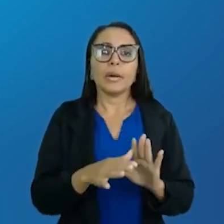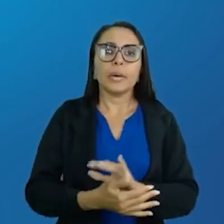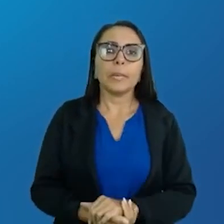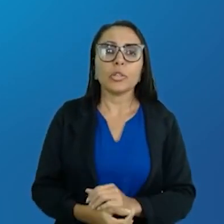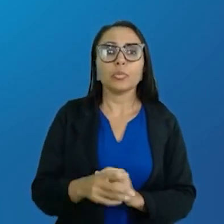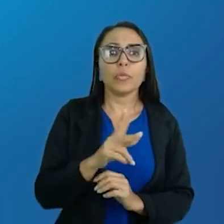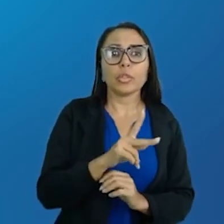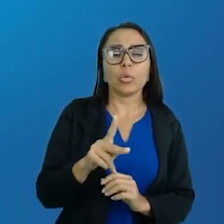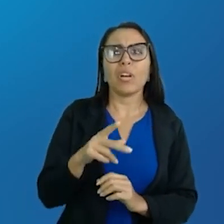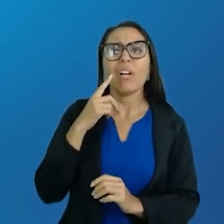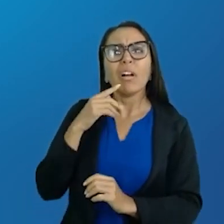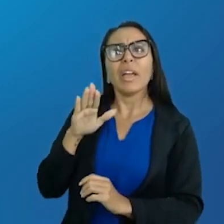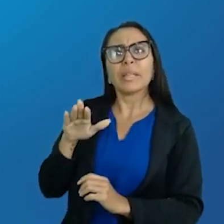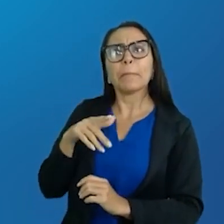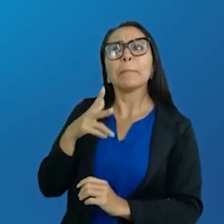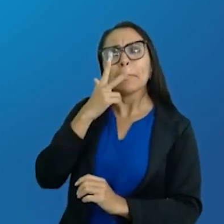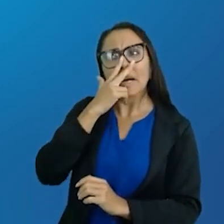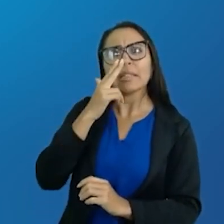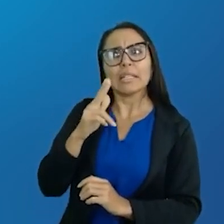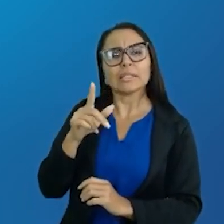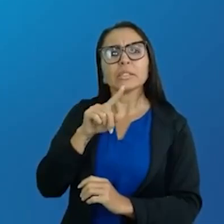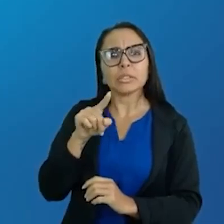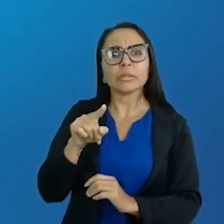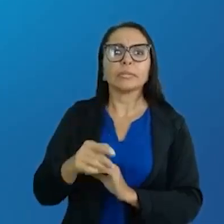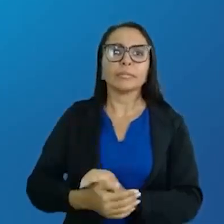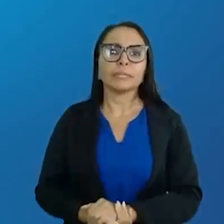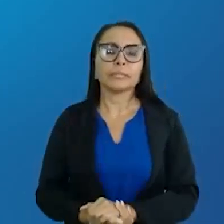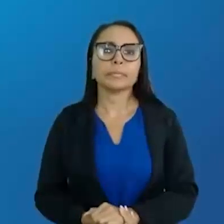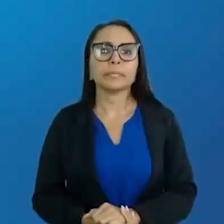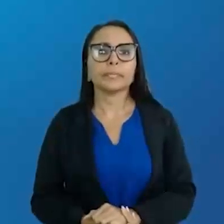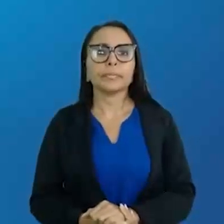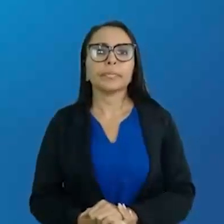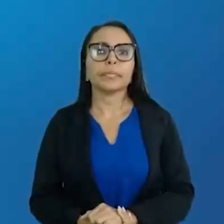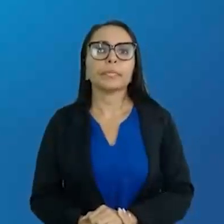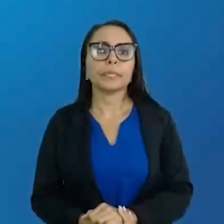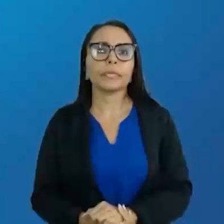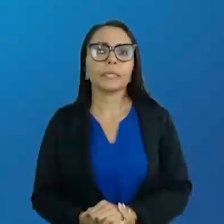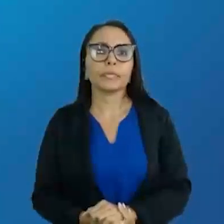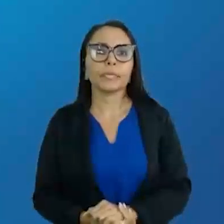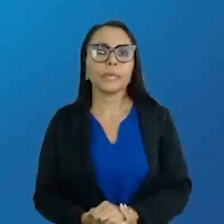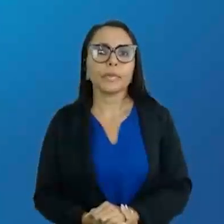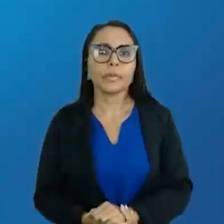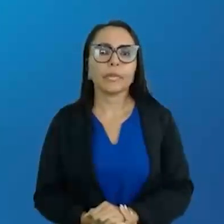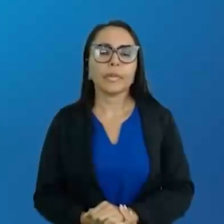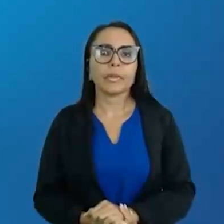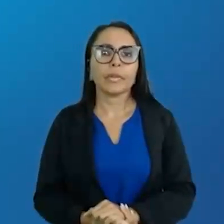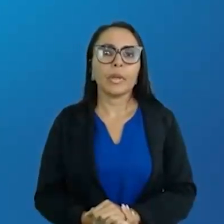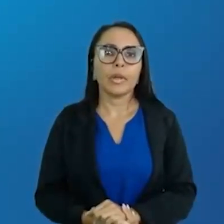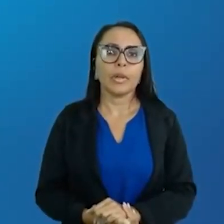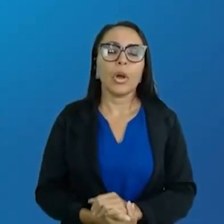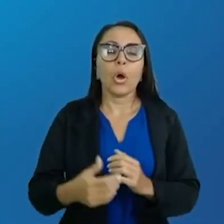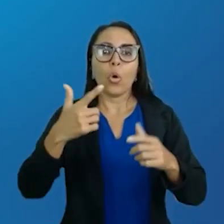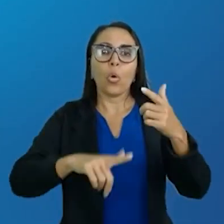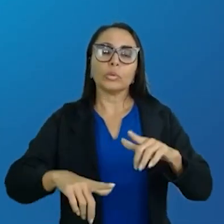vai dizer, eita, de fato, é aquilo. Um exemplo é, tipo, algumas outras marcas, quando se juntam, sei